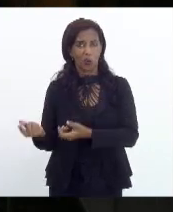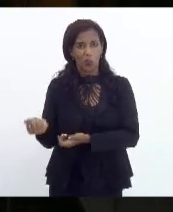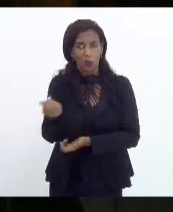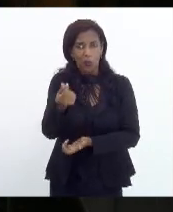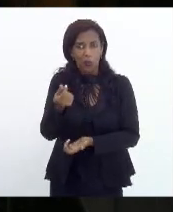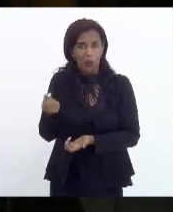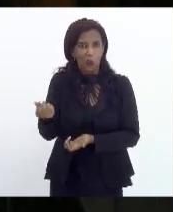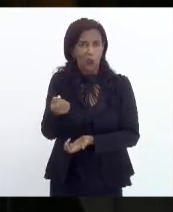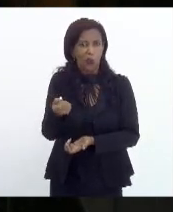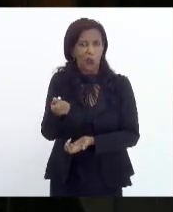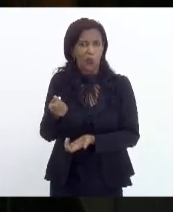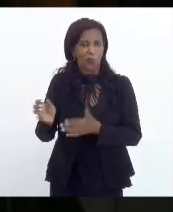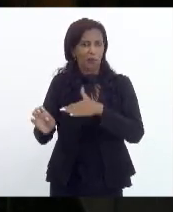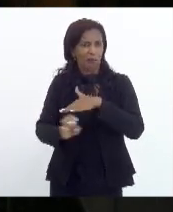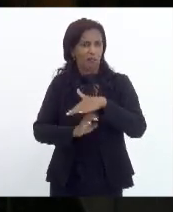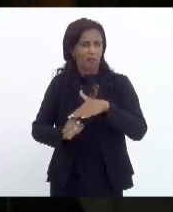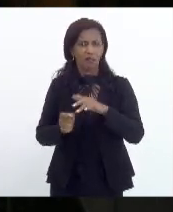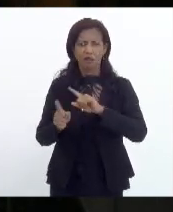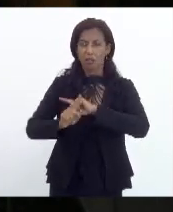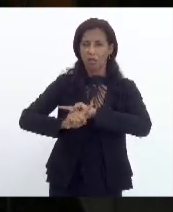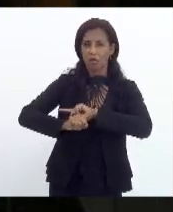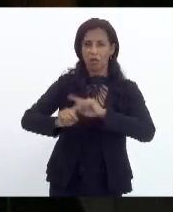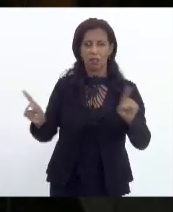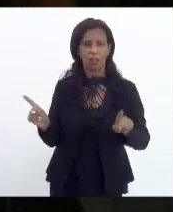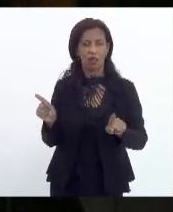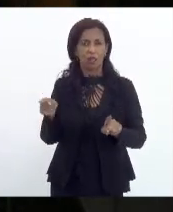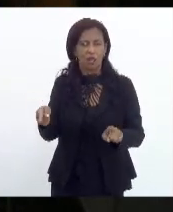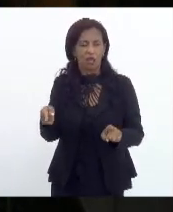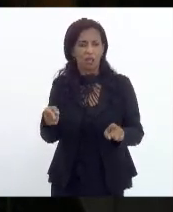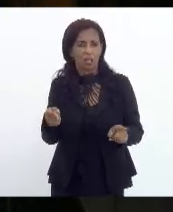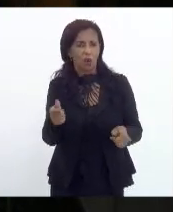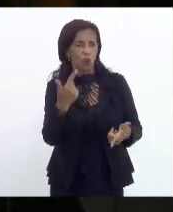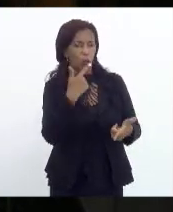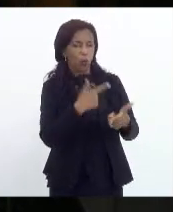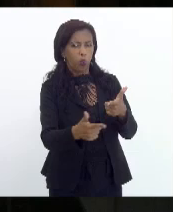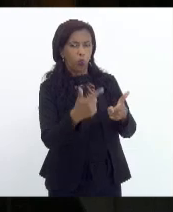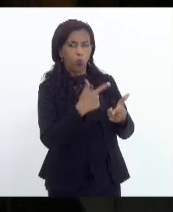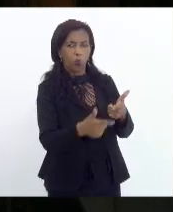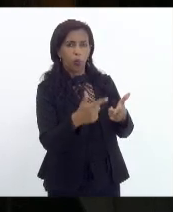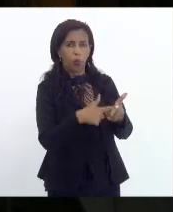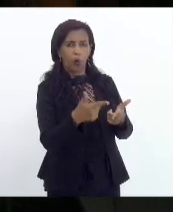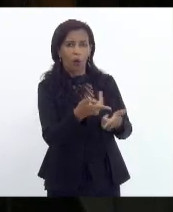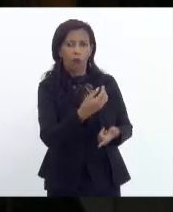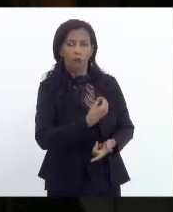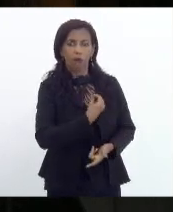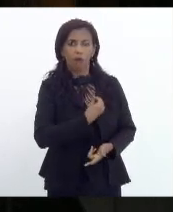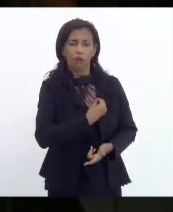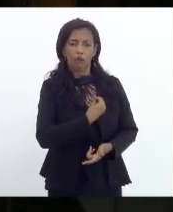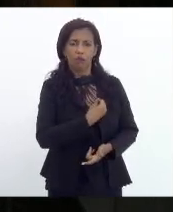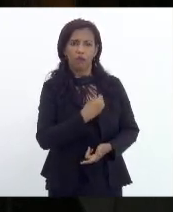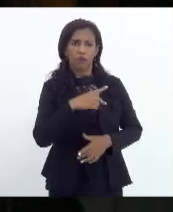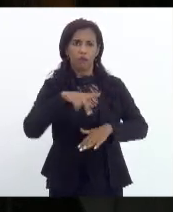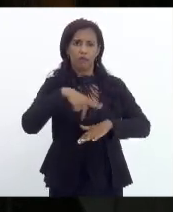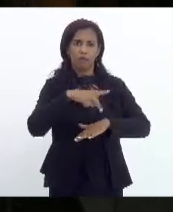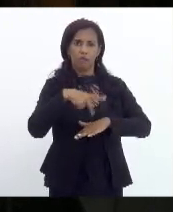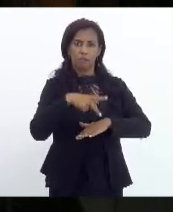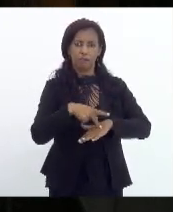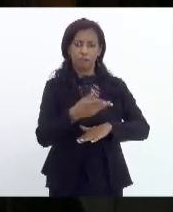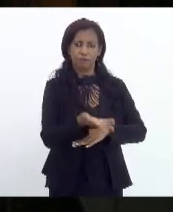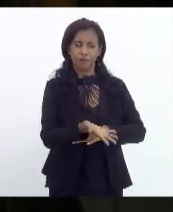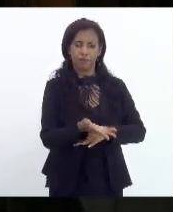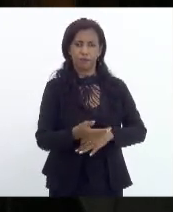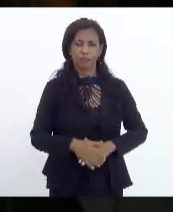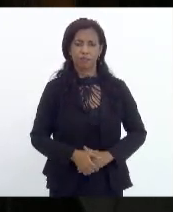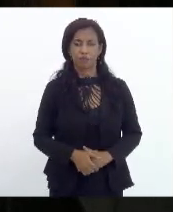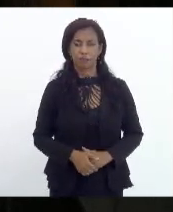empresa e não com a situação depauperada que viveu o nosso país